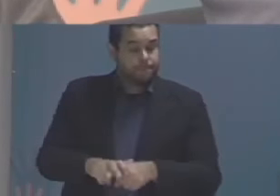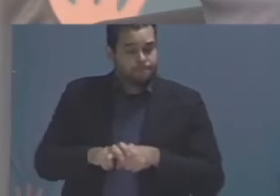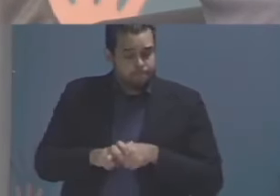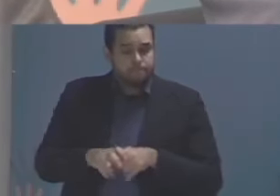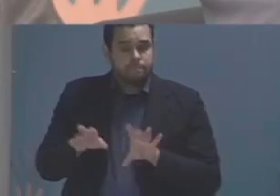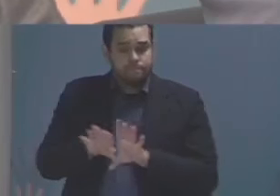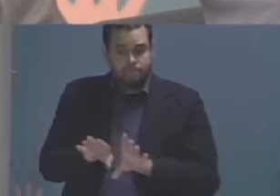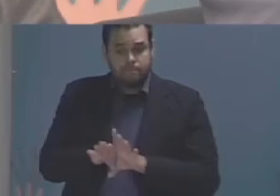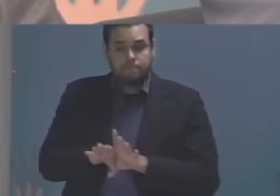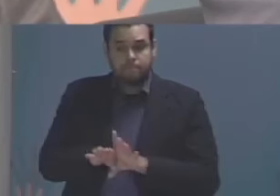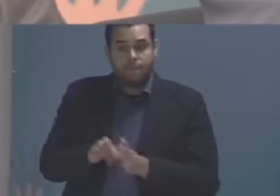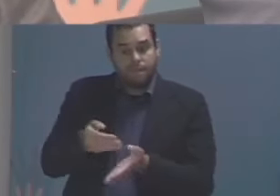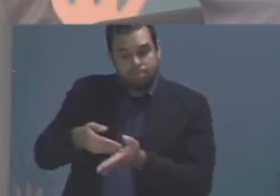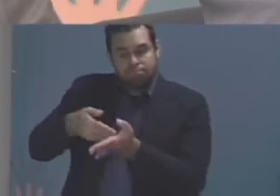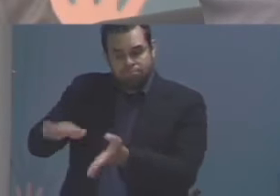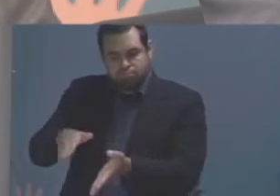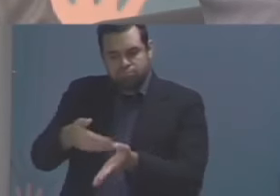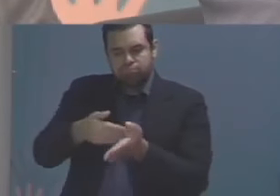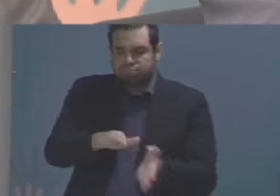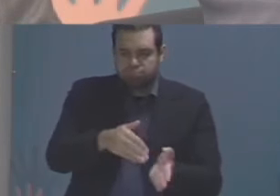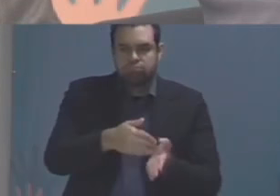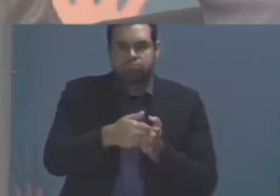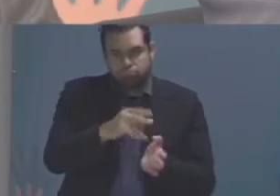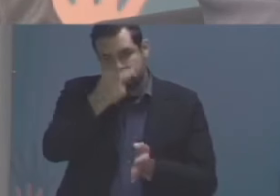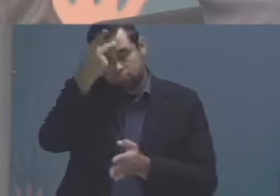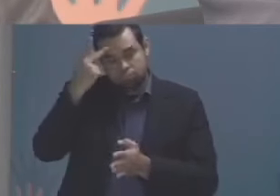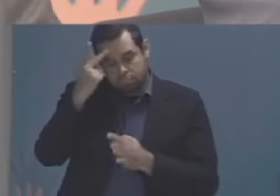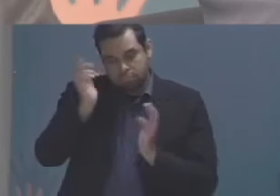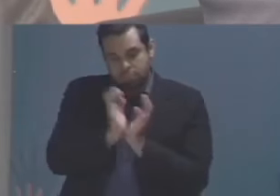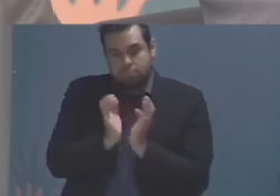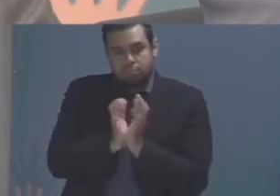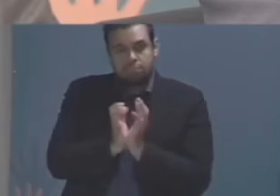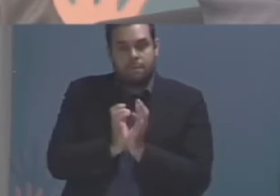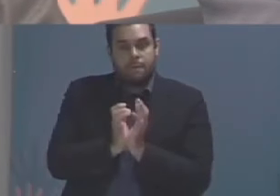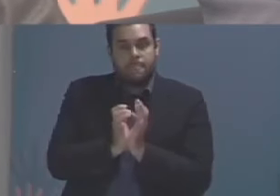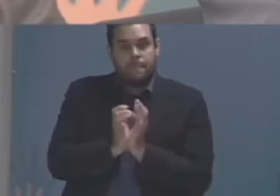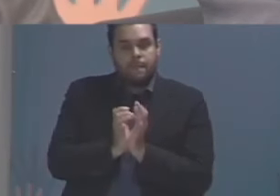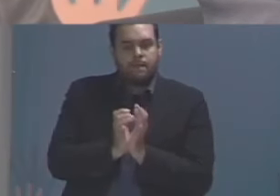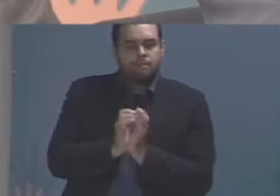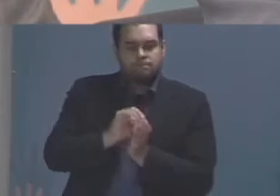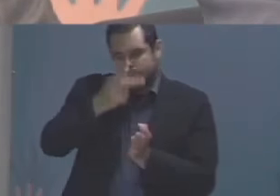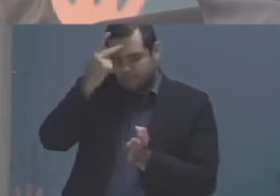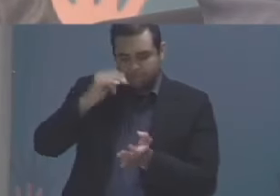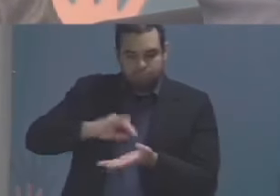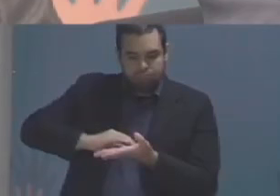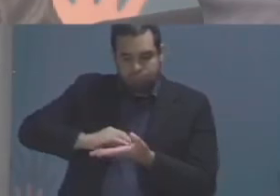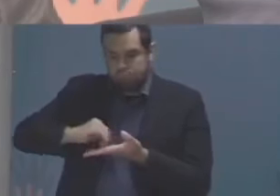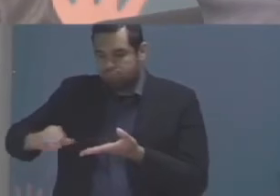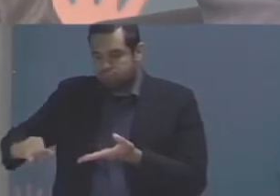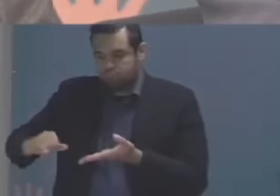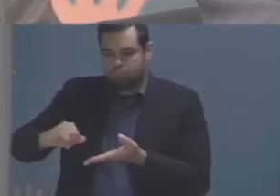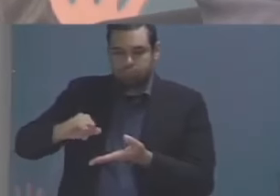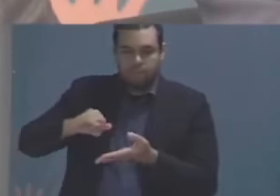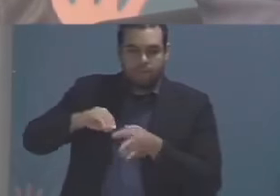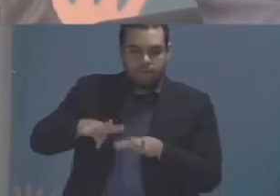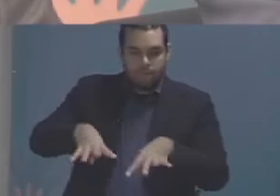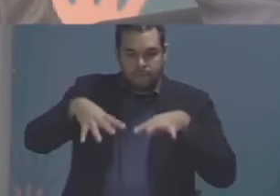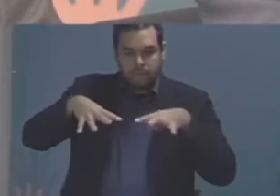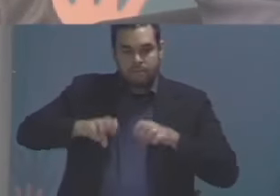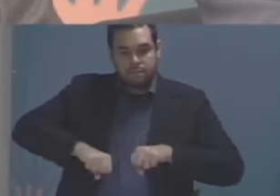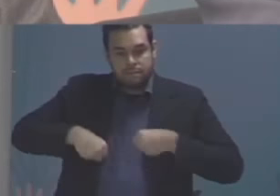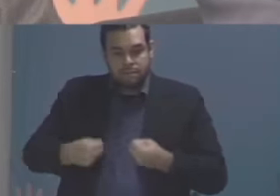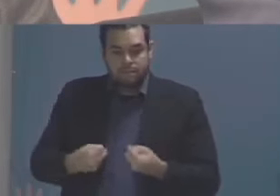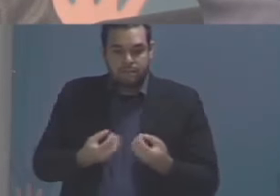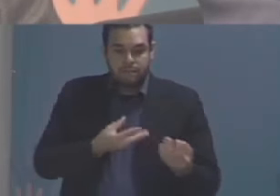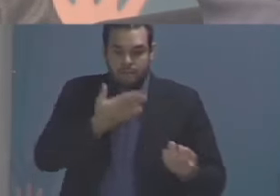Inclusive, expulsando pessoas do grupo, retirando pessoas de plenário que queriam fazer a defesa